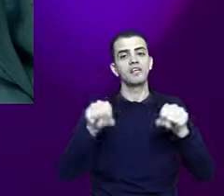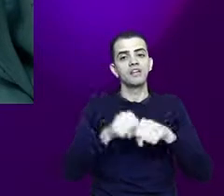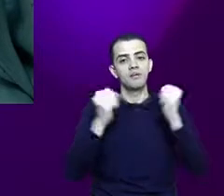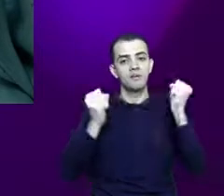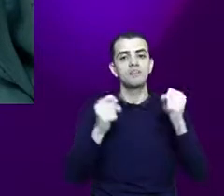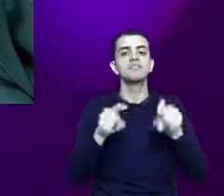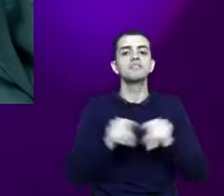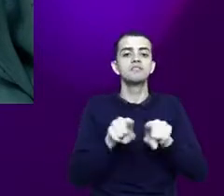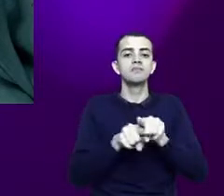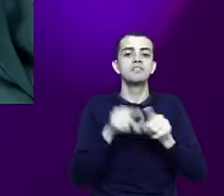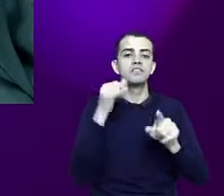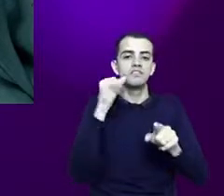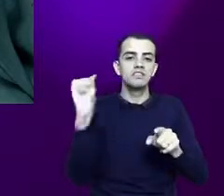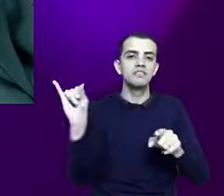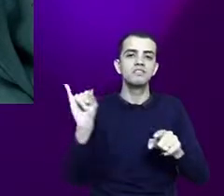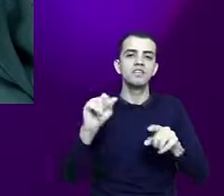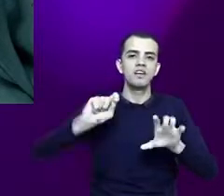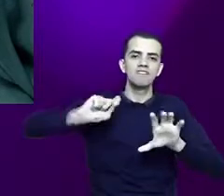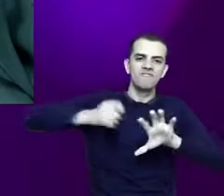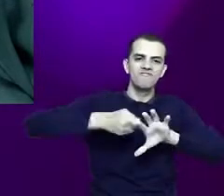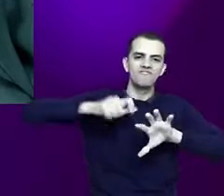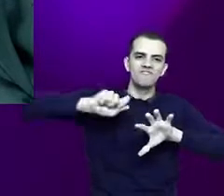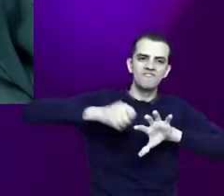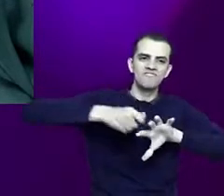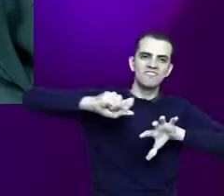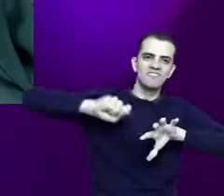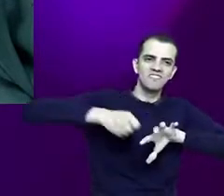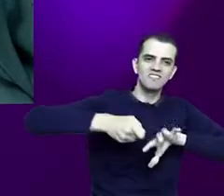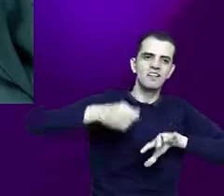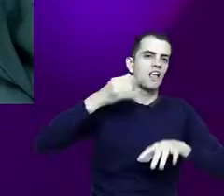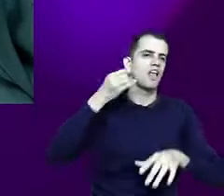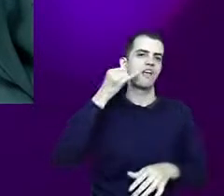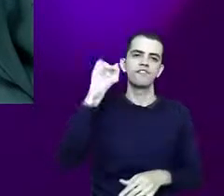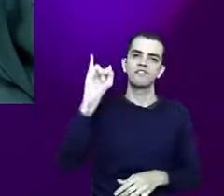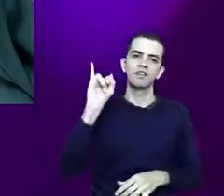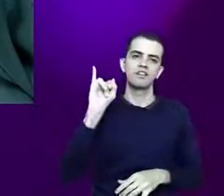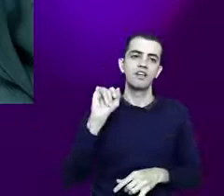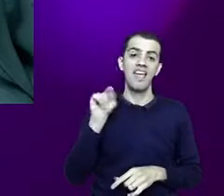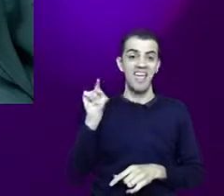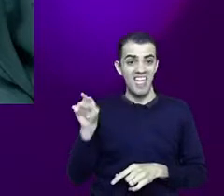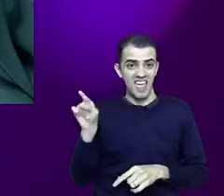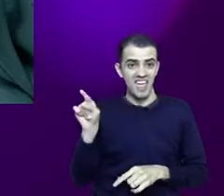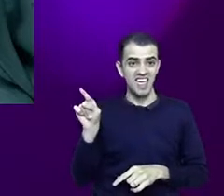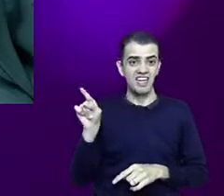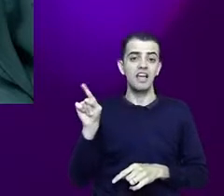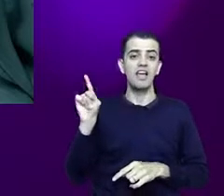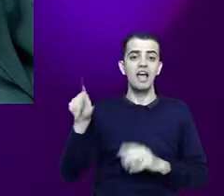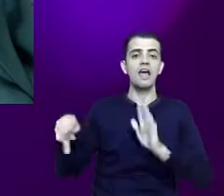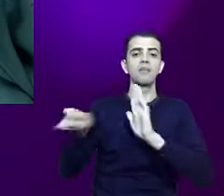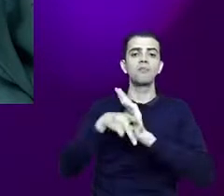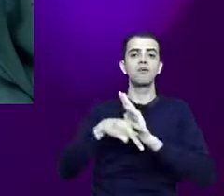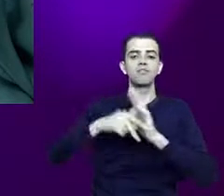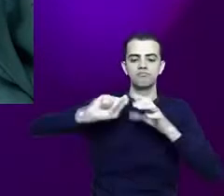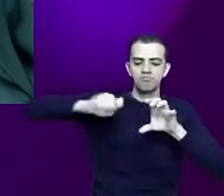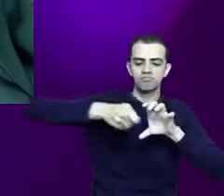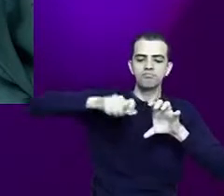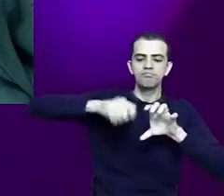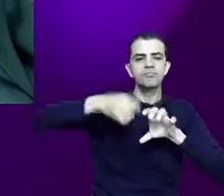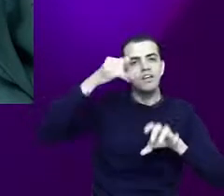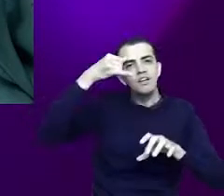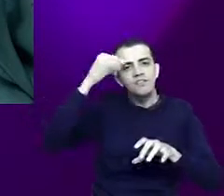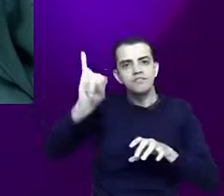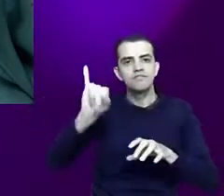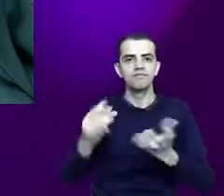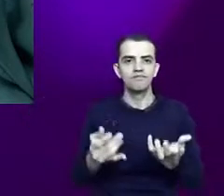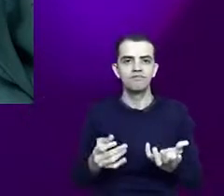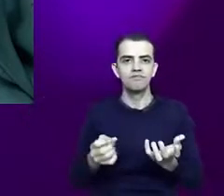a colocação de parafusos. Esse sistema foi feito para que você não coloque parafuso, né?